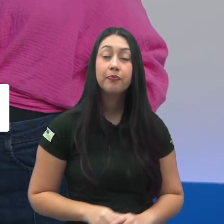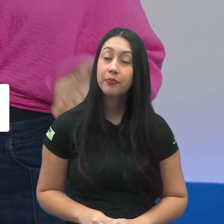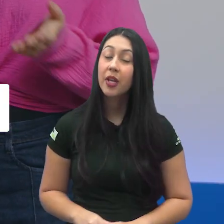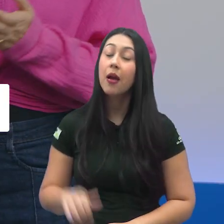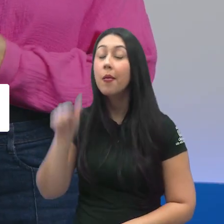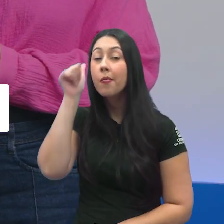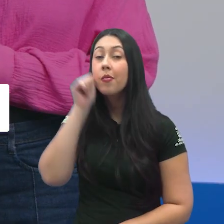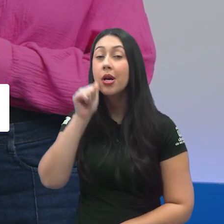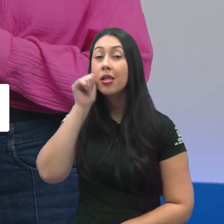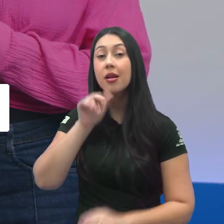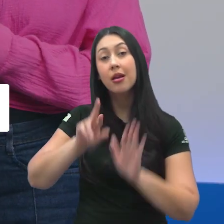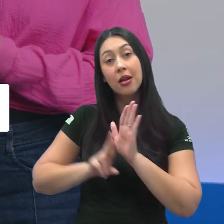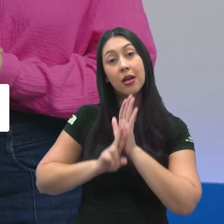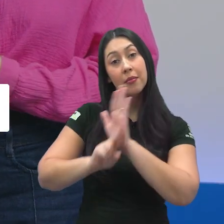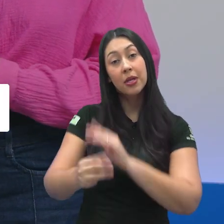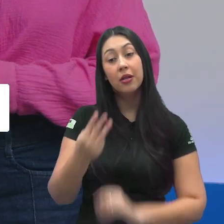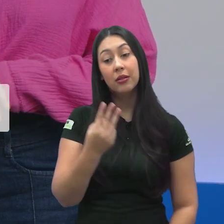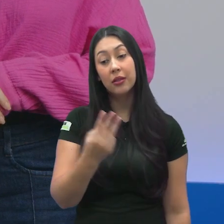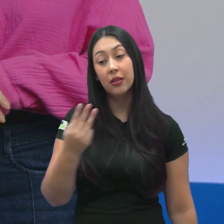mulheres representam